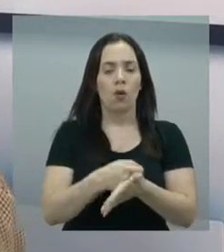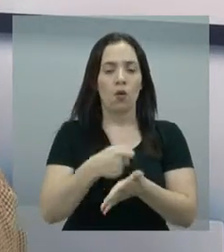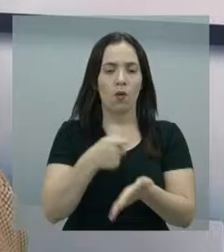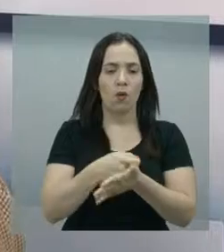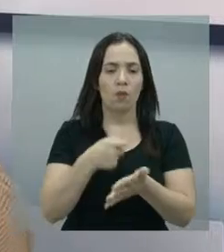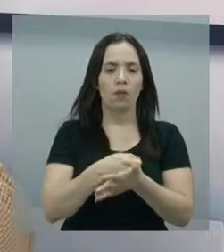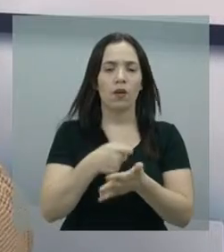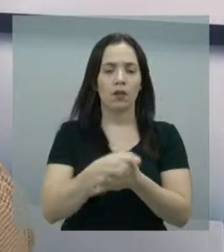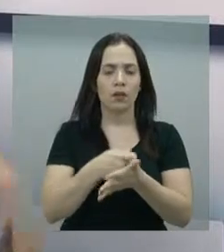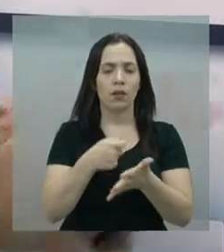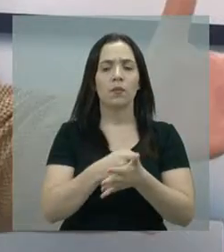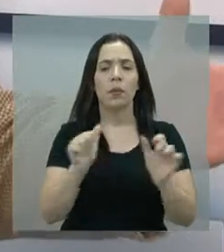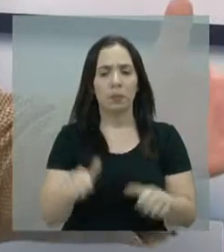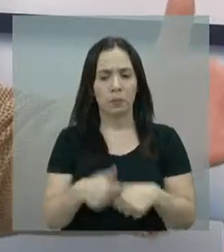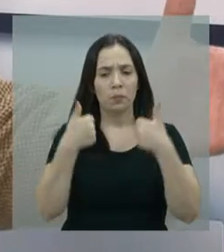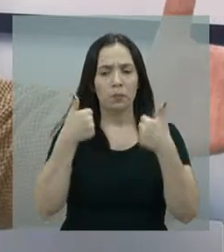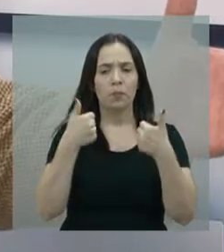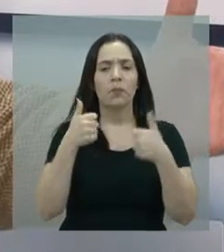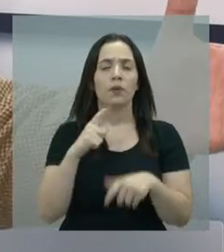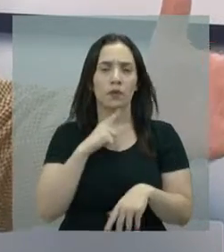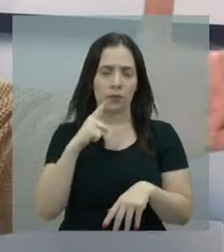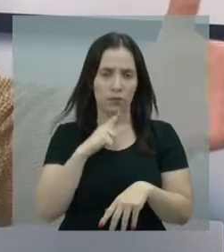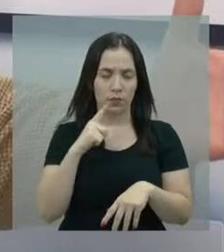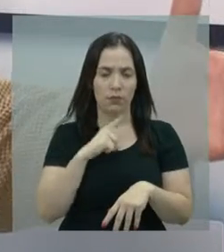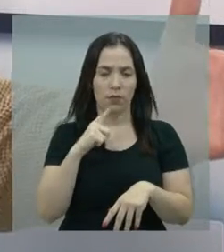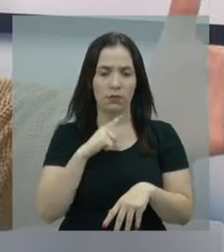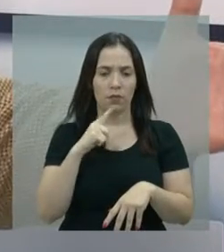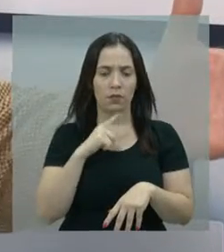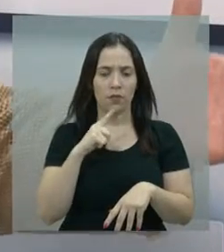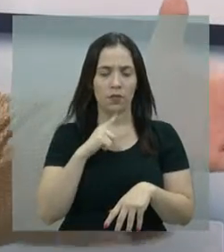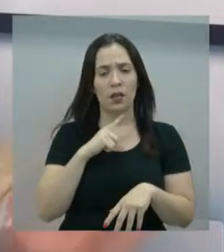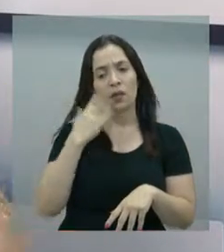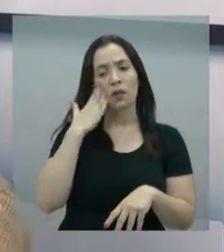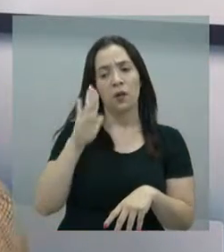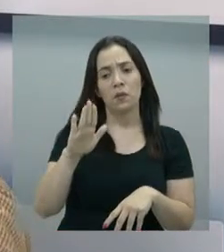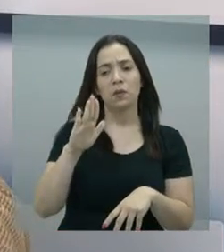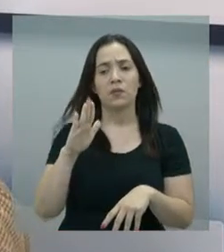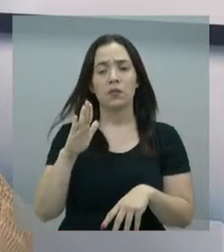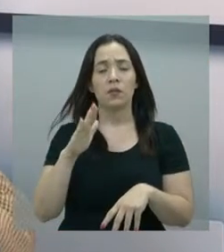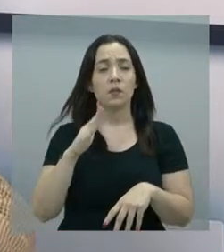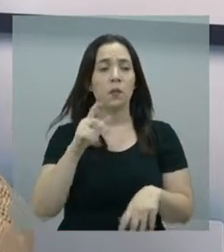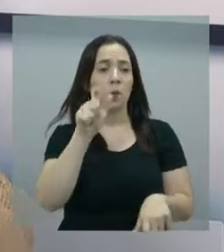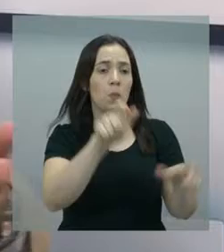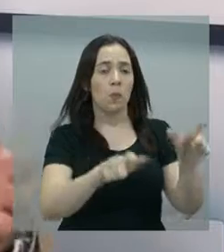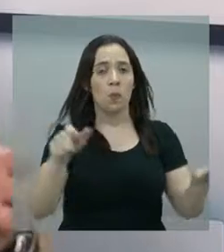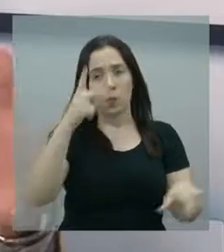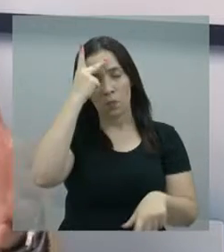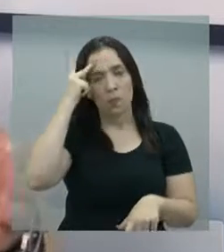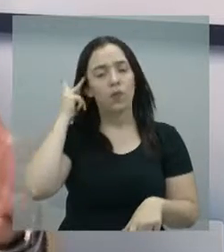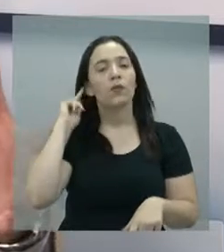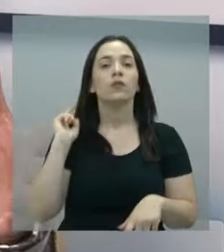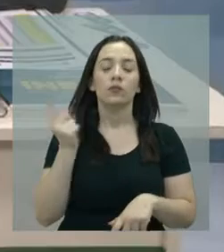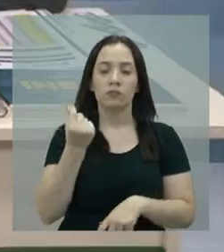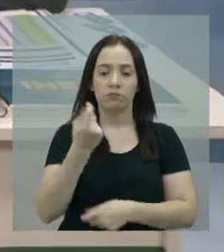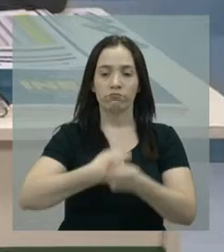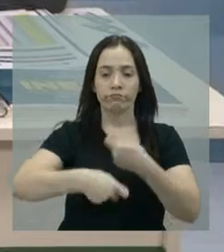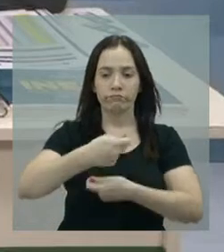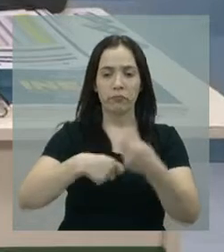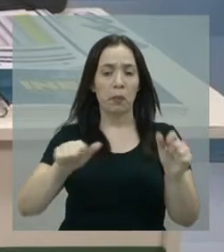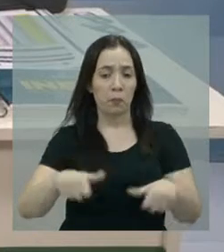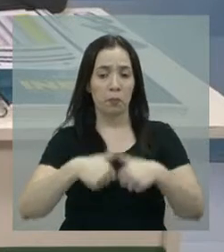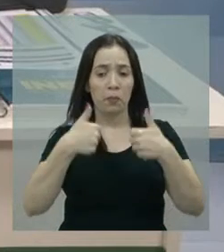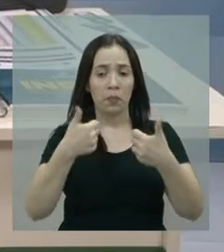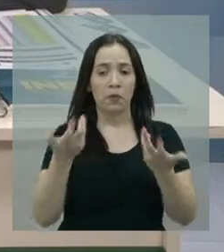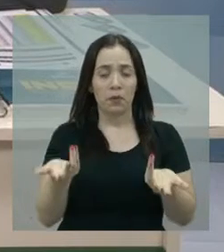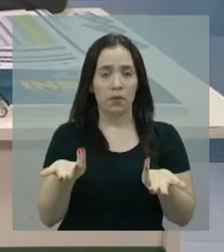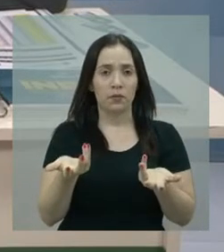obrigatoriamente também melhorou, não sei se você tem estudo, a dar condição de vida do povo cearense, economicamente eu estou falando,